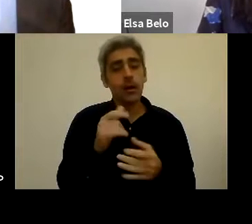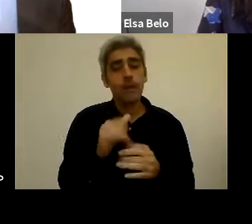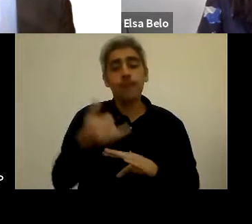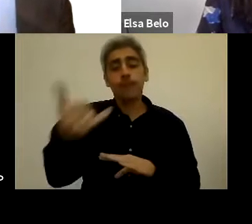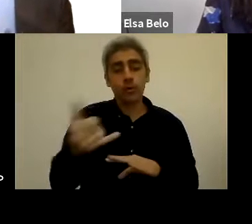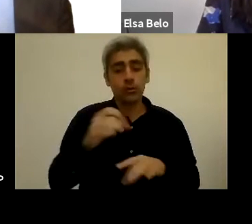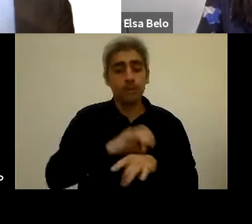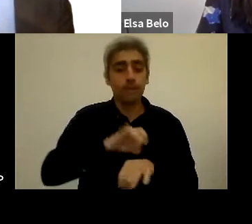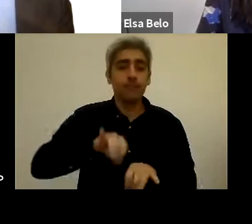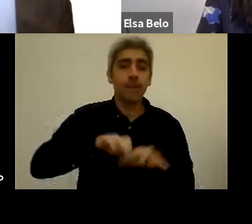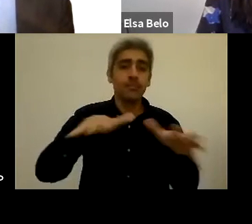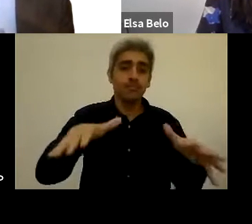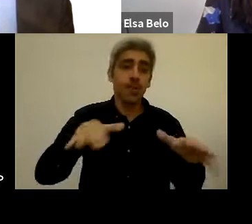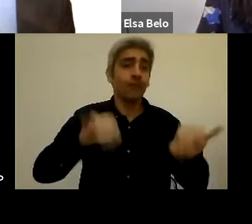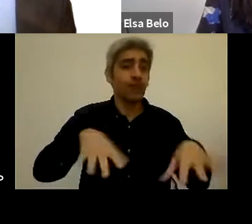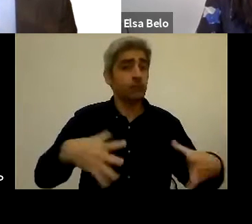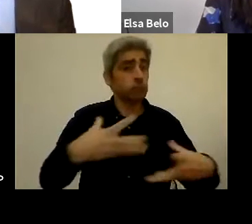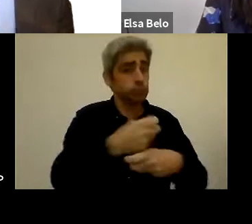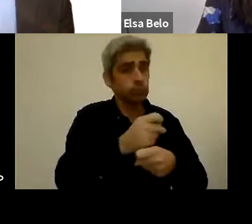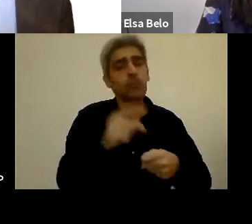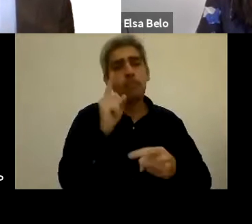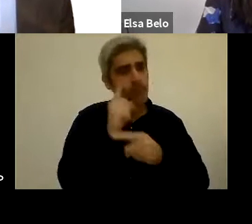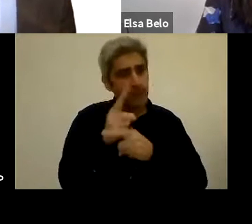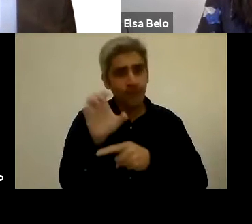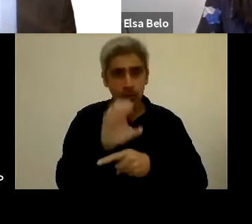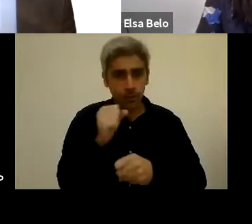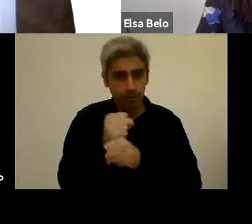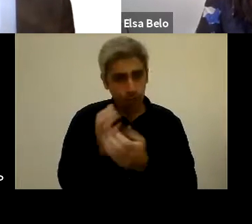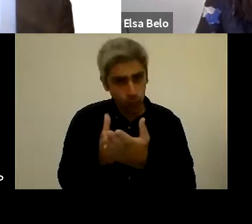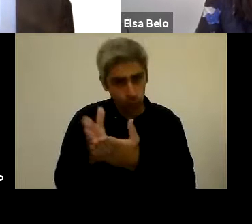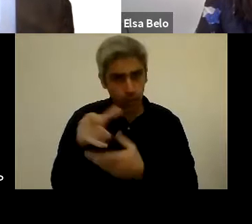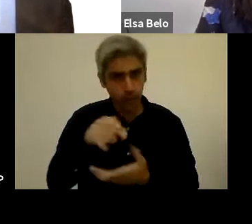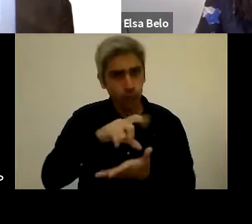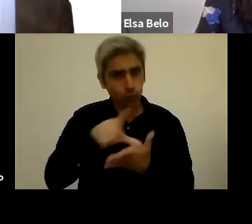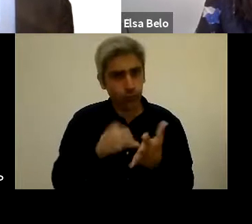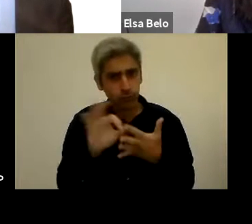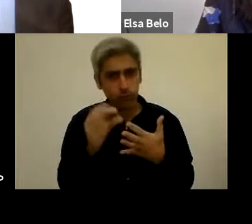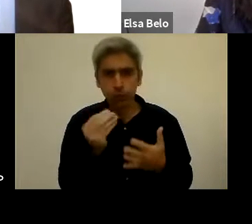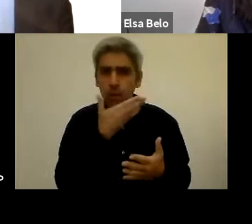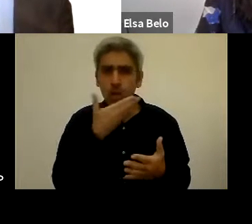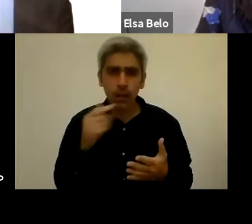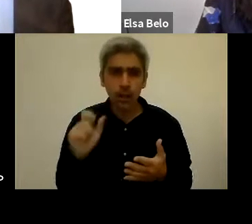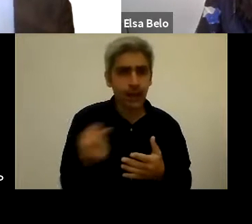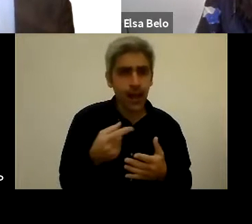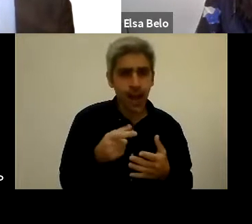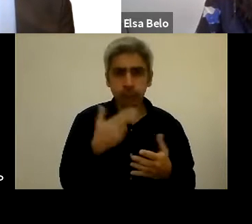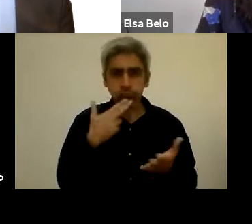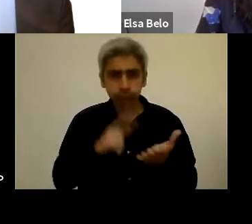ficasse e como foi possível construir este projeto em concreto de uma forma muito ágil e muito